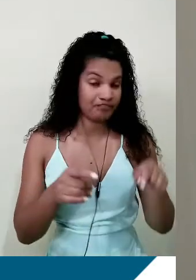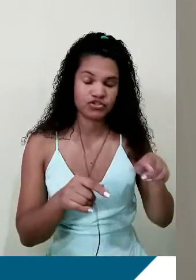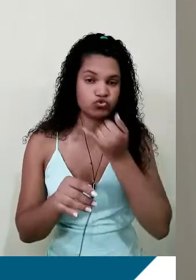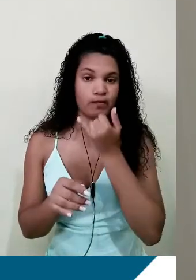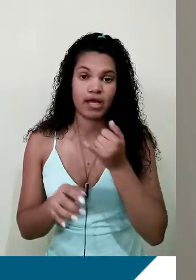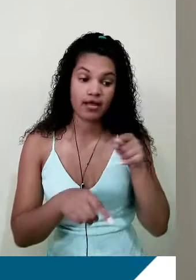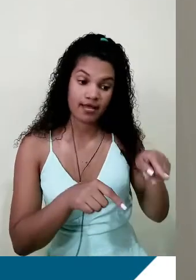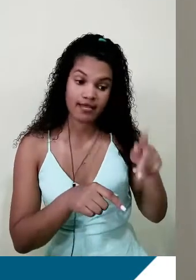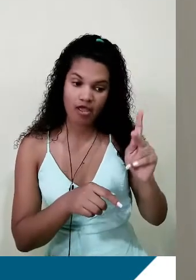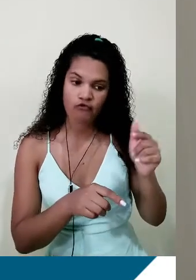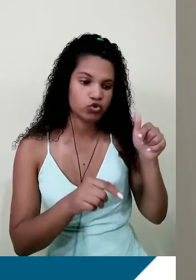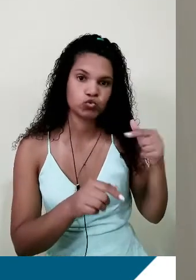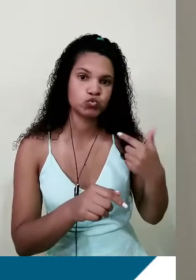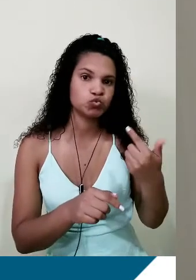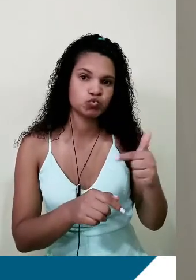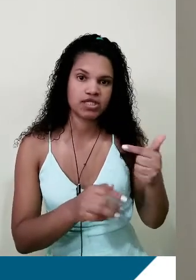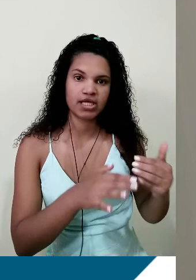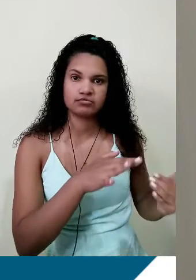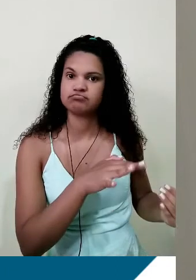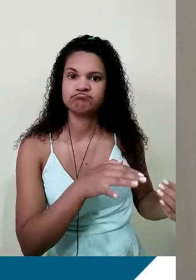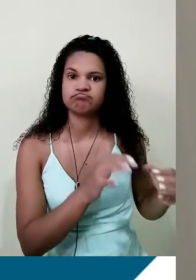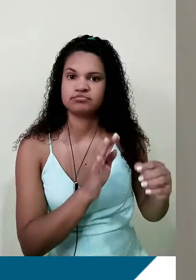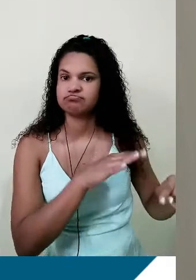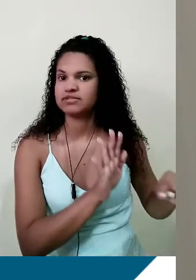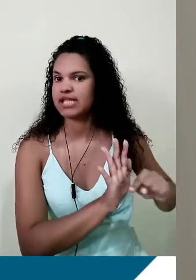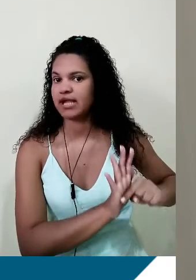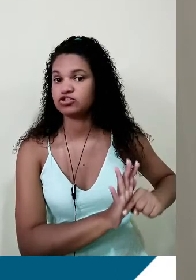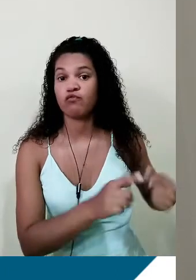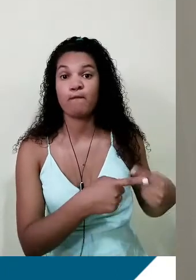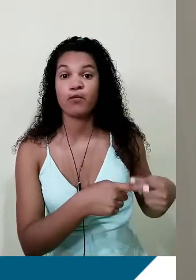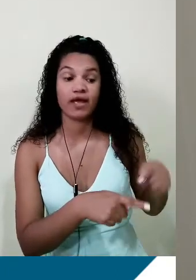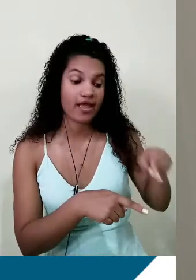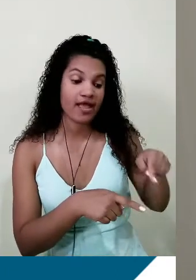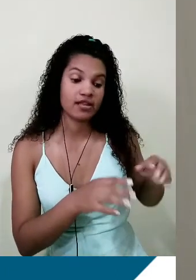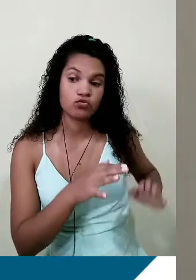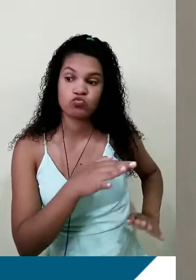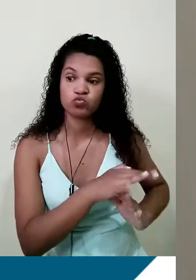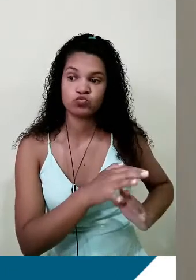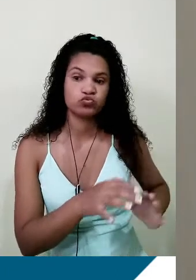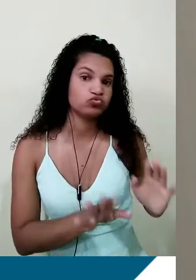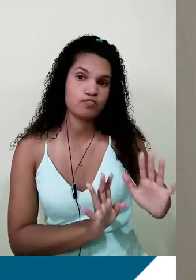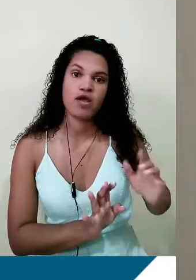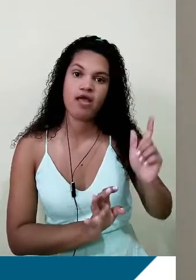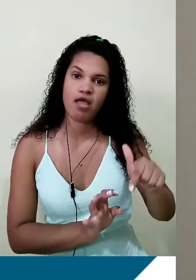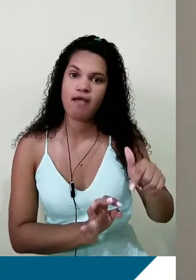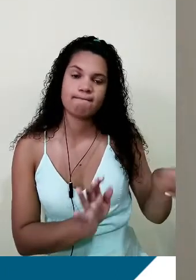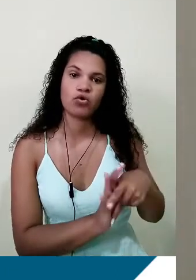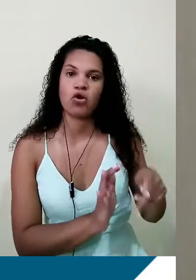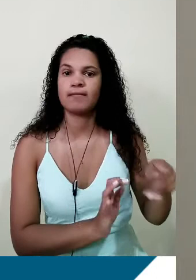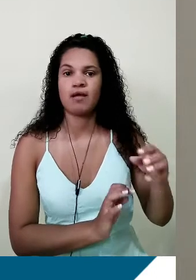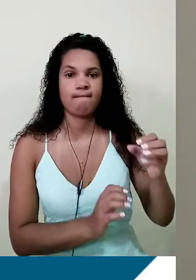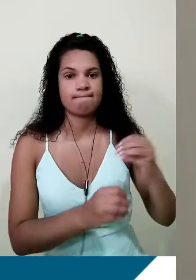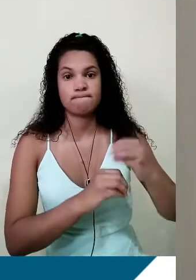a ausência de energia por parte ali das moléculas. Por fim, a gente tem